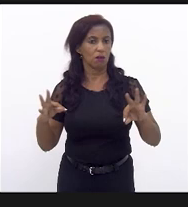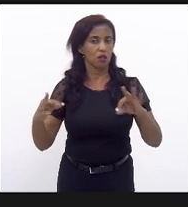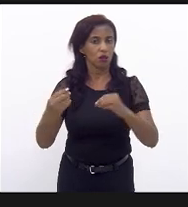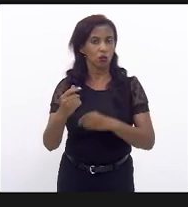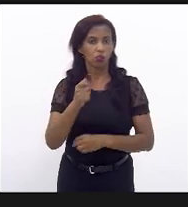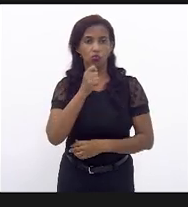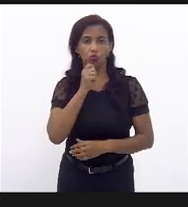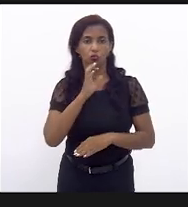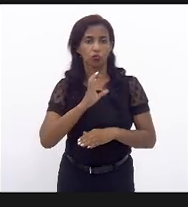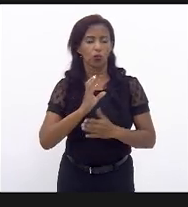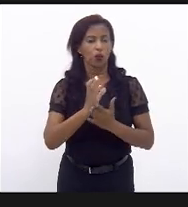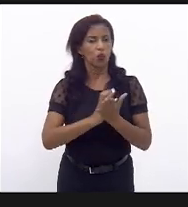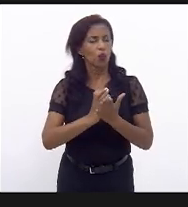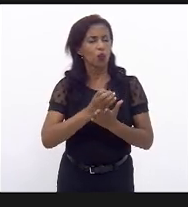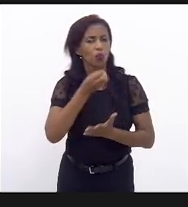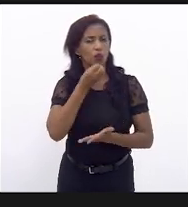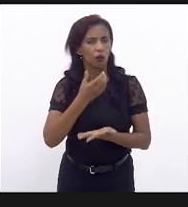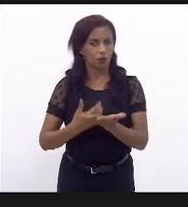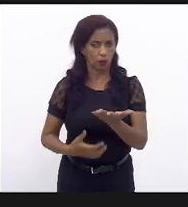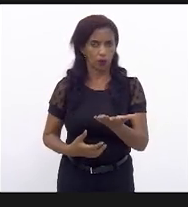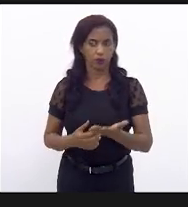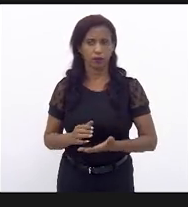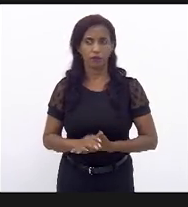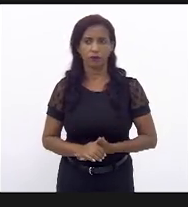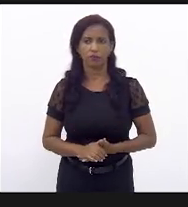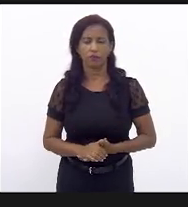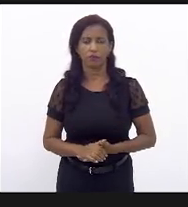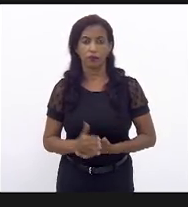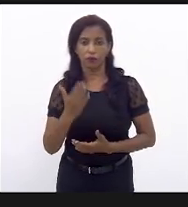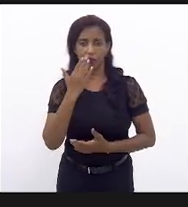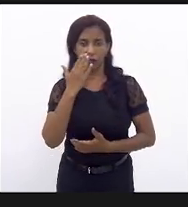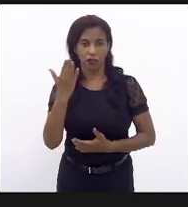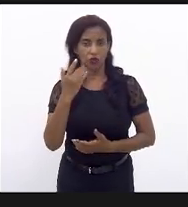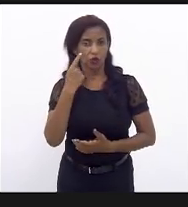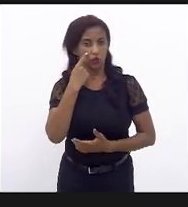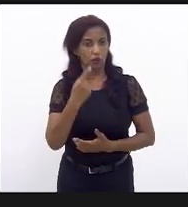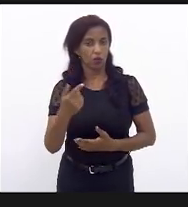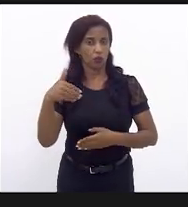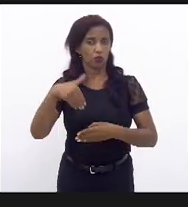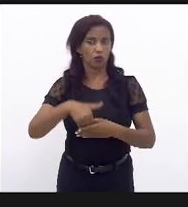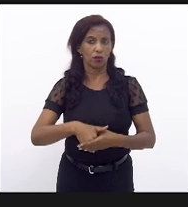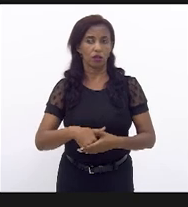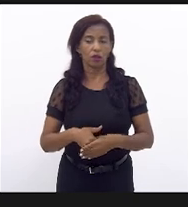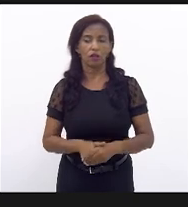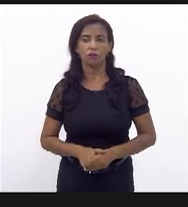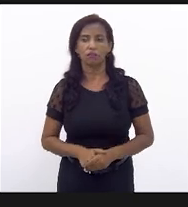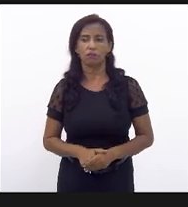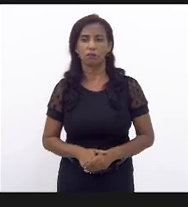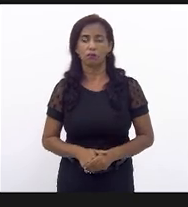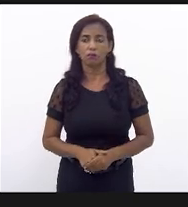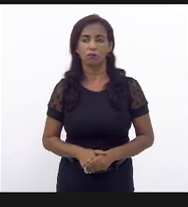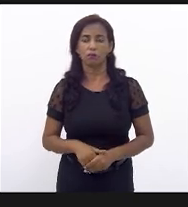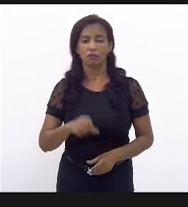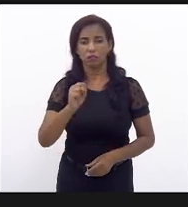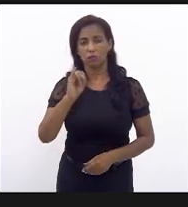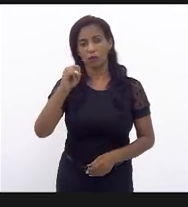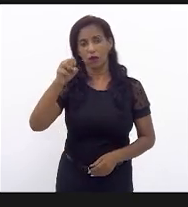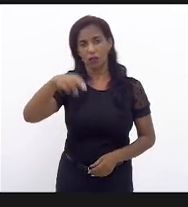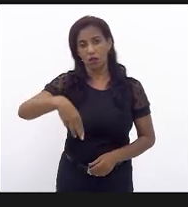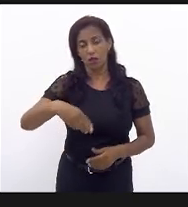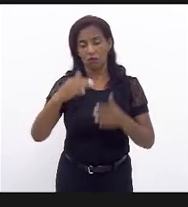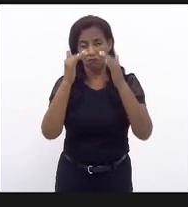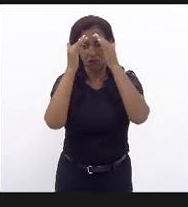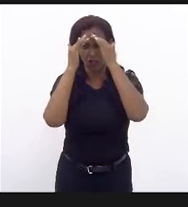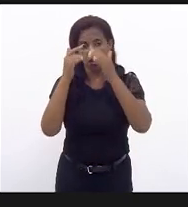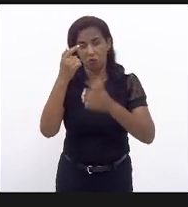um currículo tão bom quanto o Gelson Kelman. Agora, diante do que eu estou votando, né? Eu voto sim e